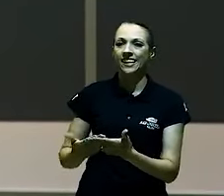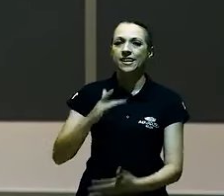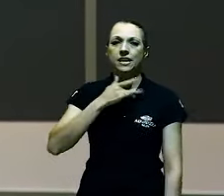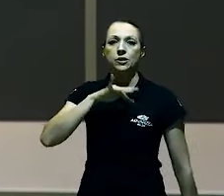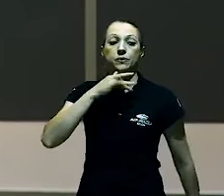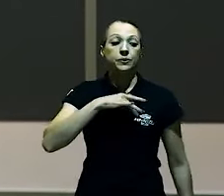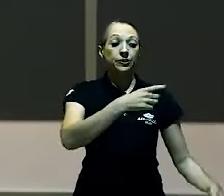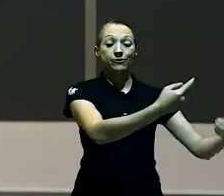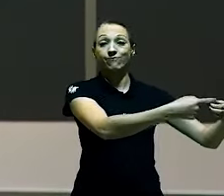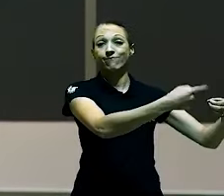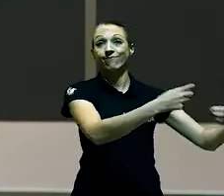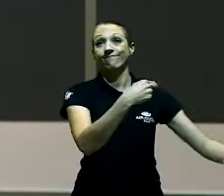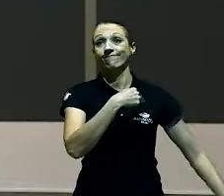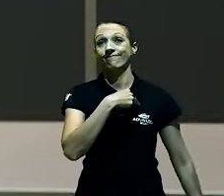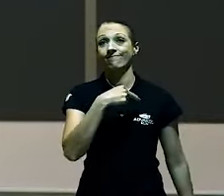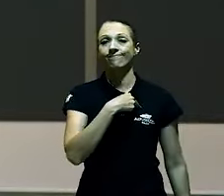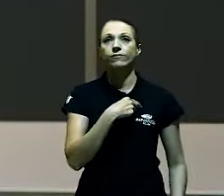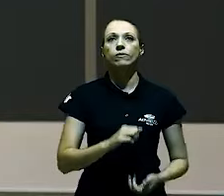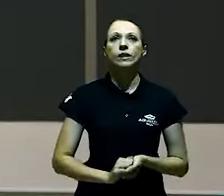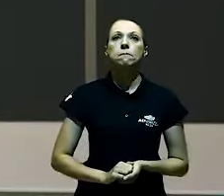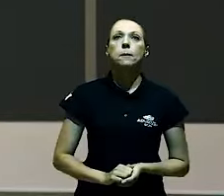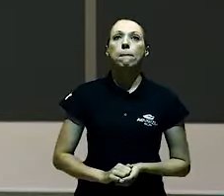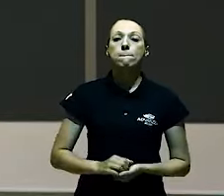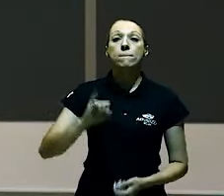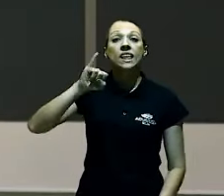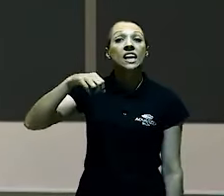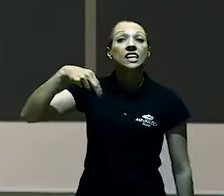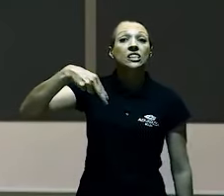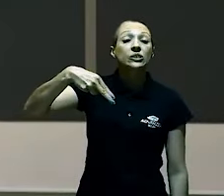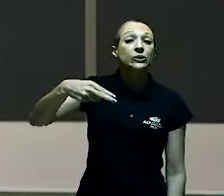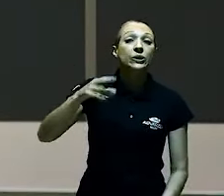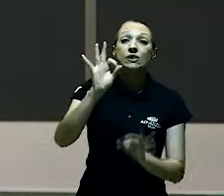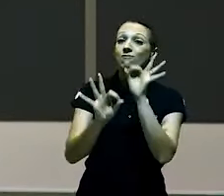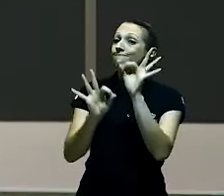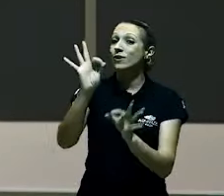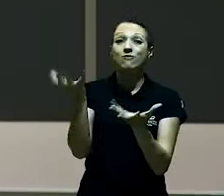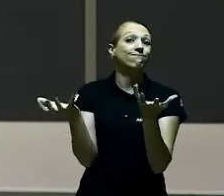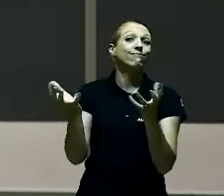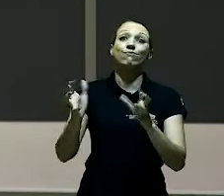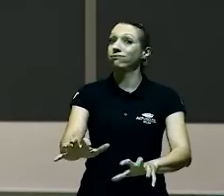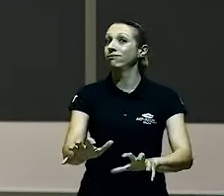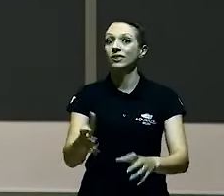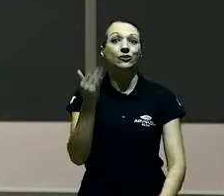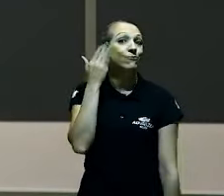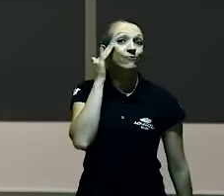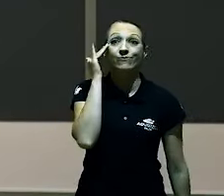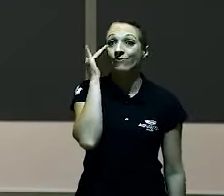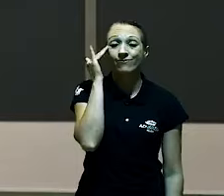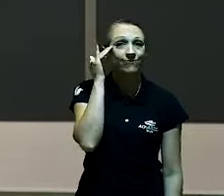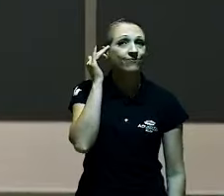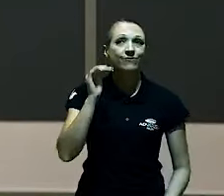Jonas resiste a Deus. Jonas resiste ao projeto de Deus no sentido de alcançar Nínive. Ele está do